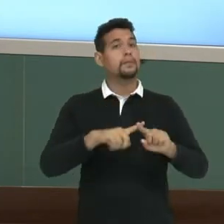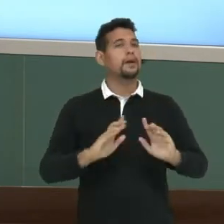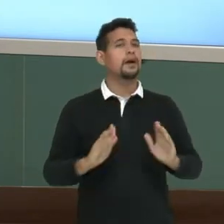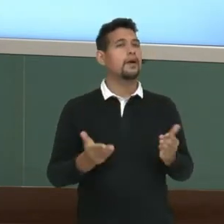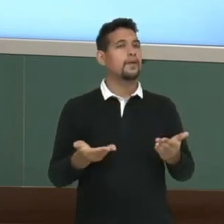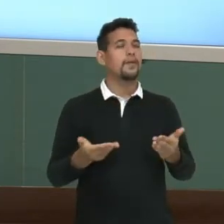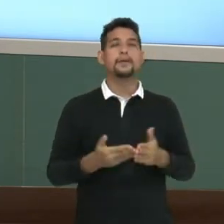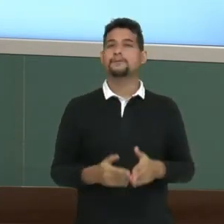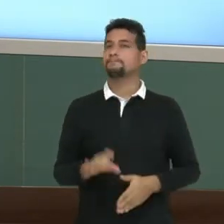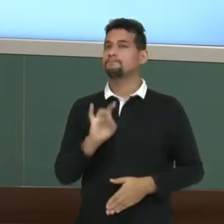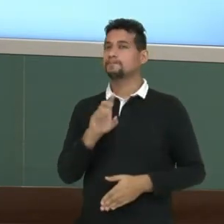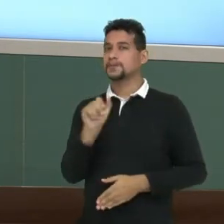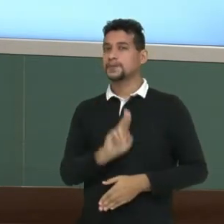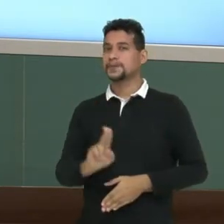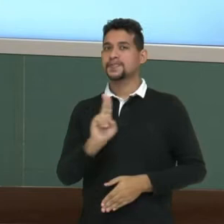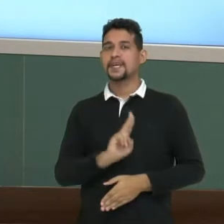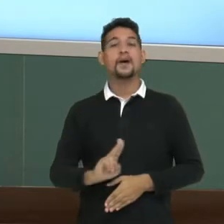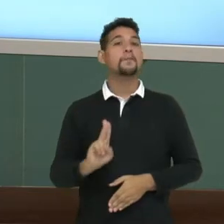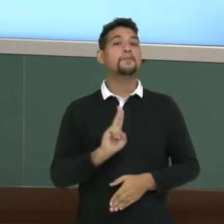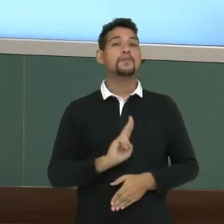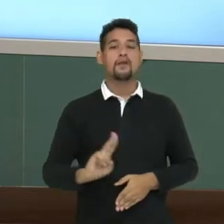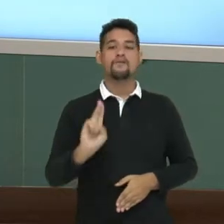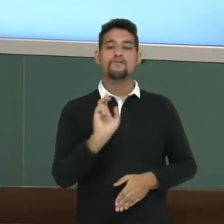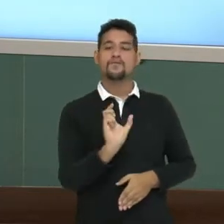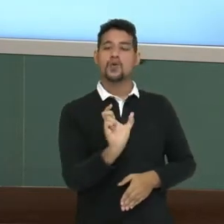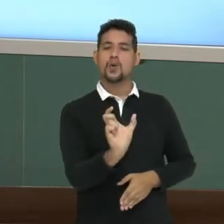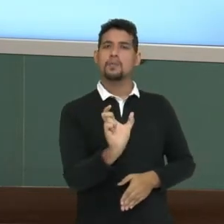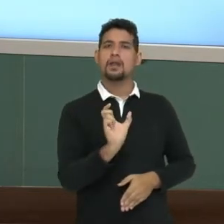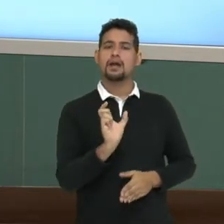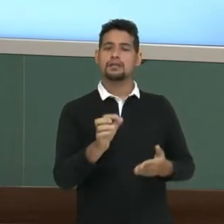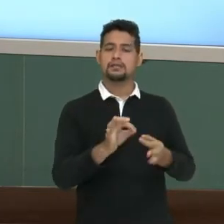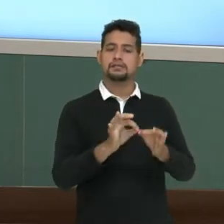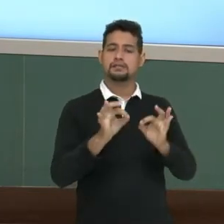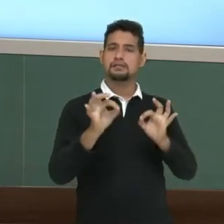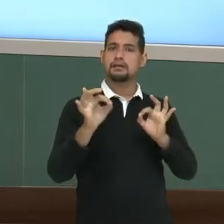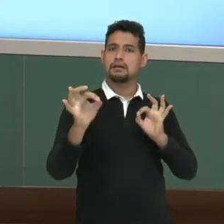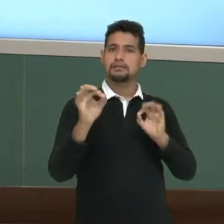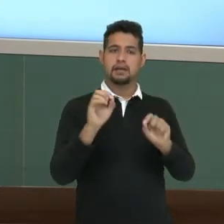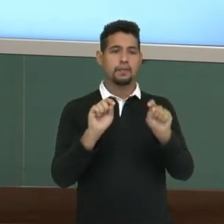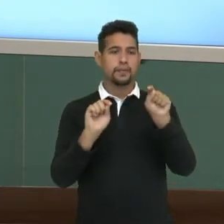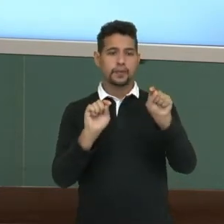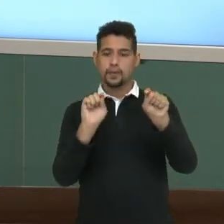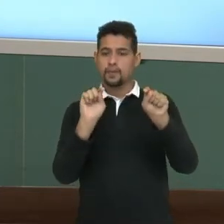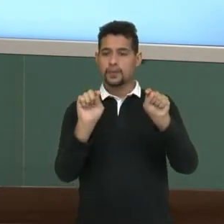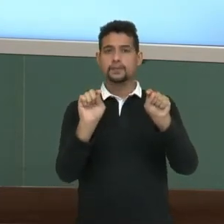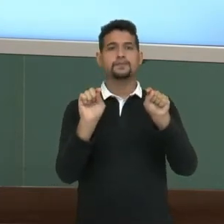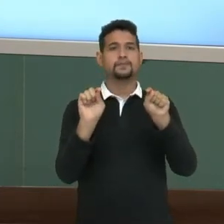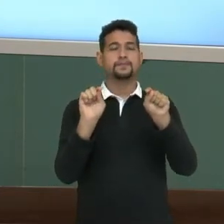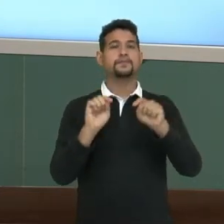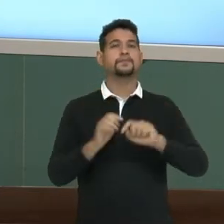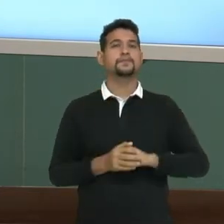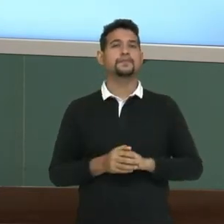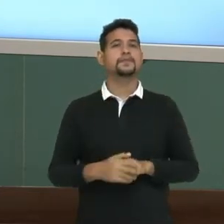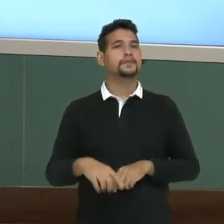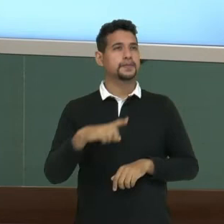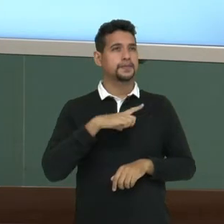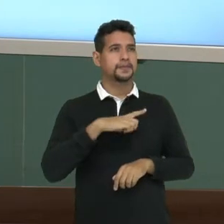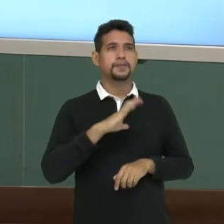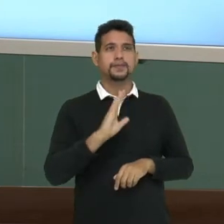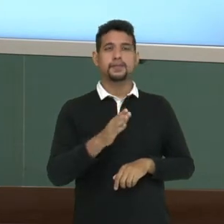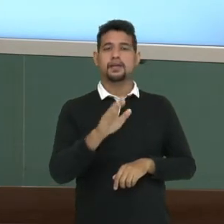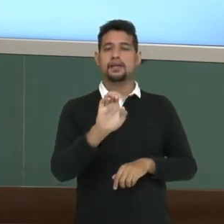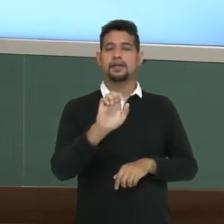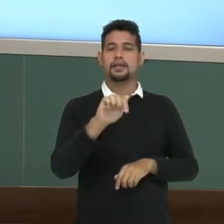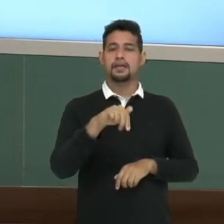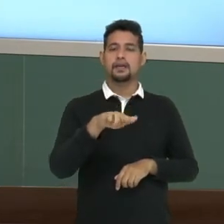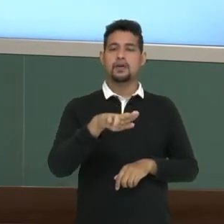Agora, é só aplicar na fórmula da distância do ponto até a reta. Temos a equação da reta e o